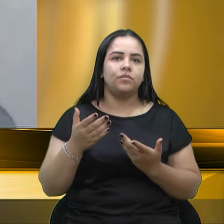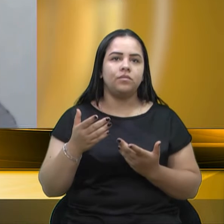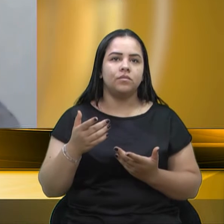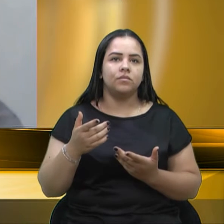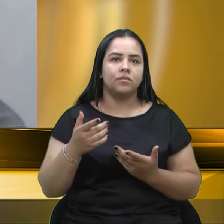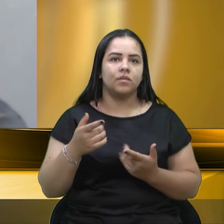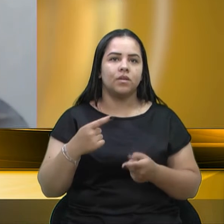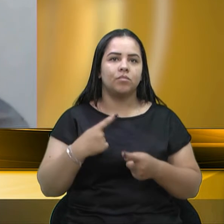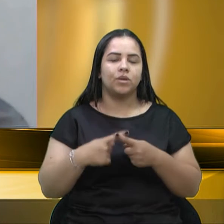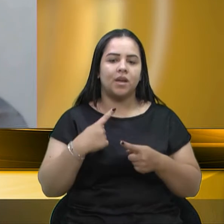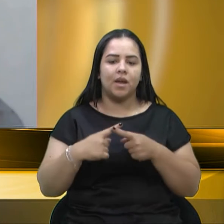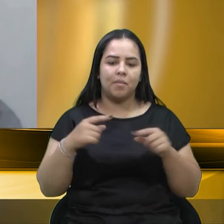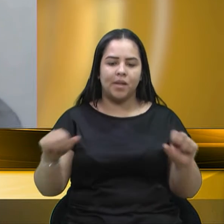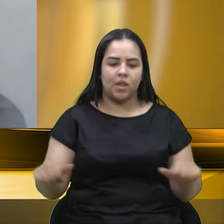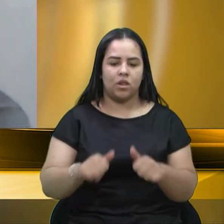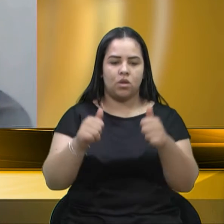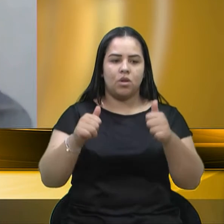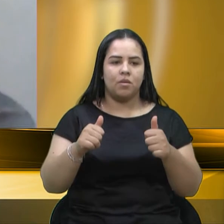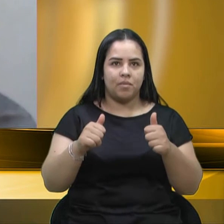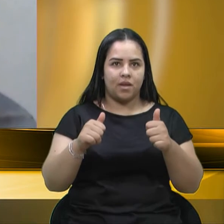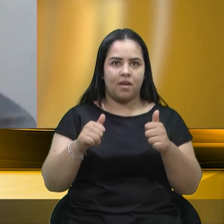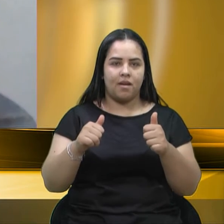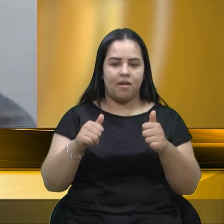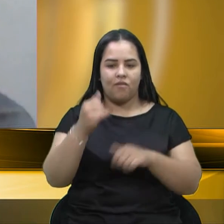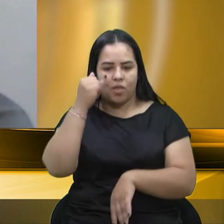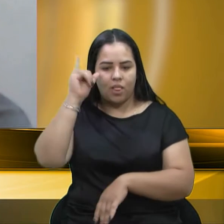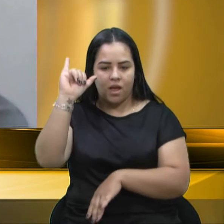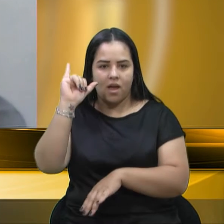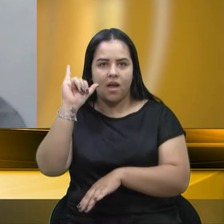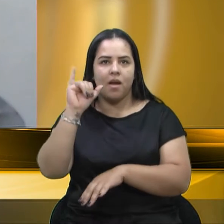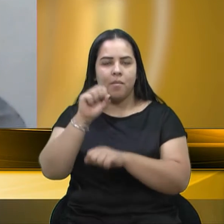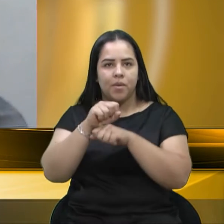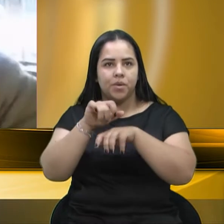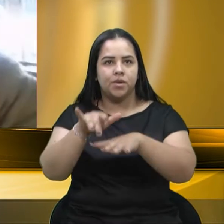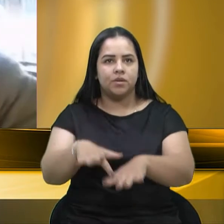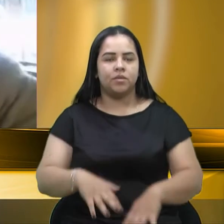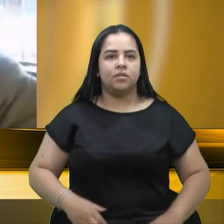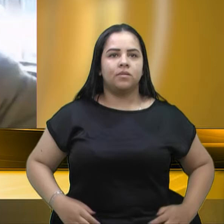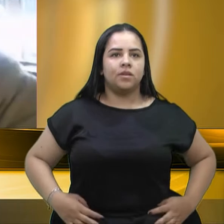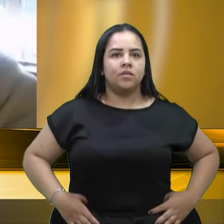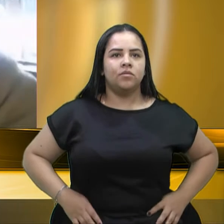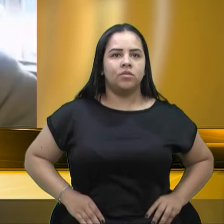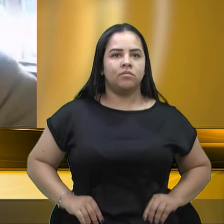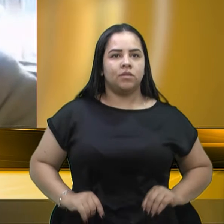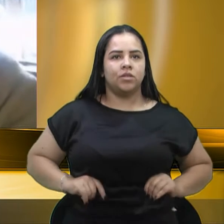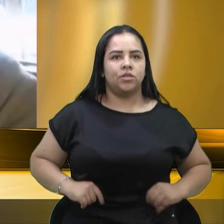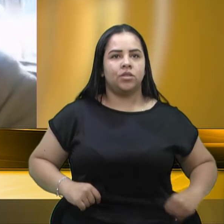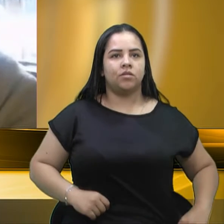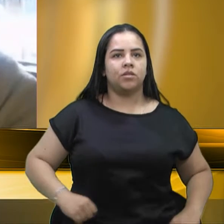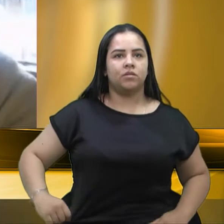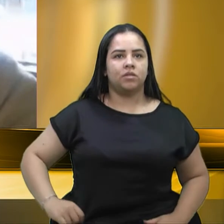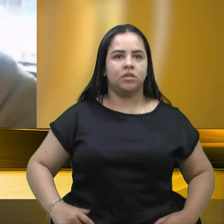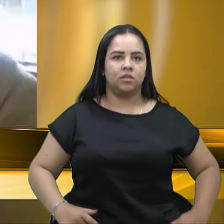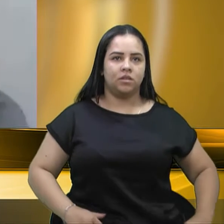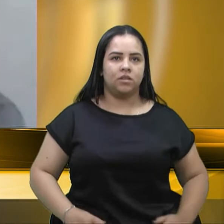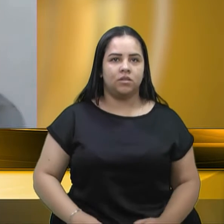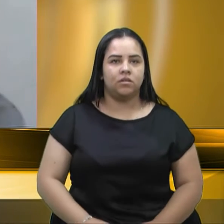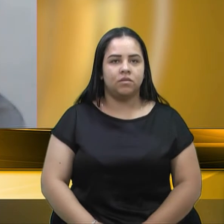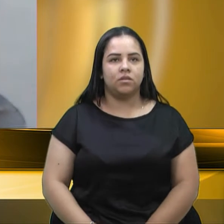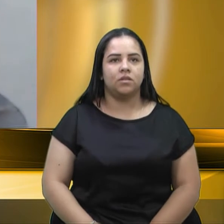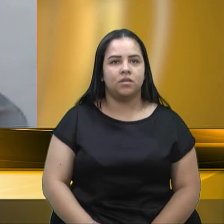ataque à pandemia do coronavírus, que é a vacinação. Comprovação científica... Parte, vereador. Comprovação, já lhe concedo, vereador Denise,